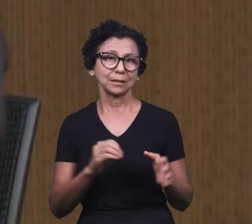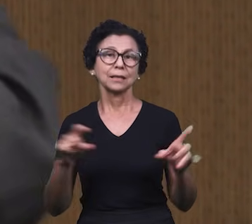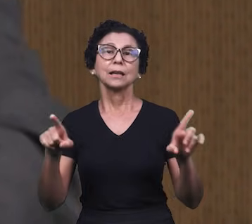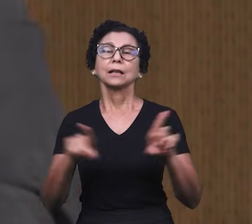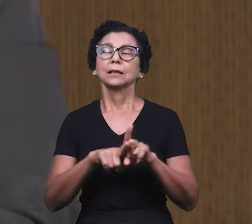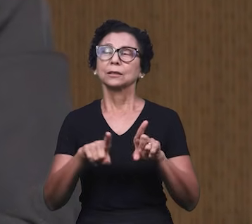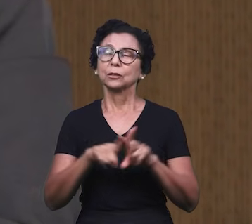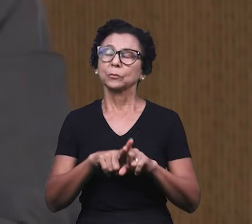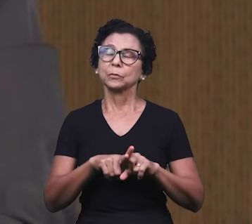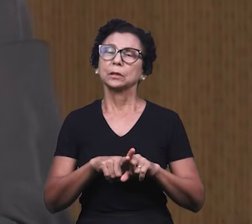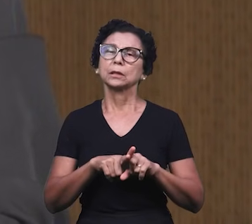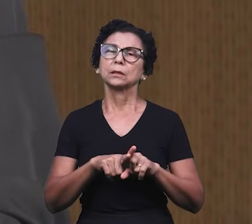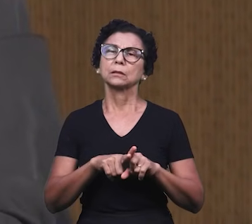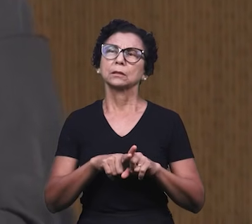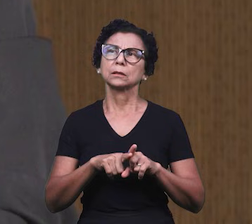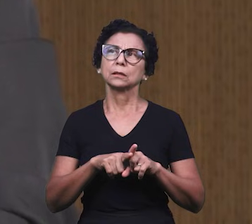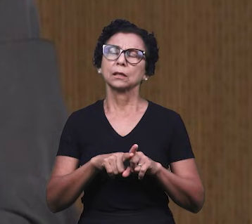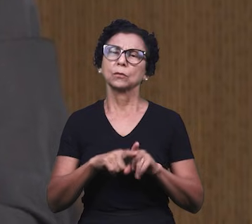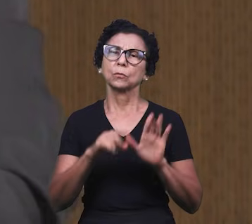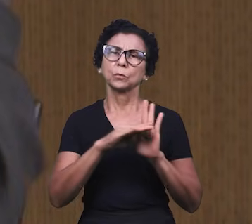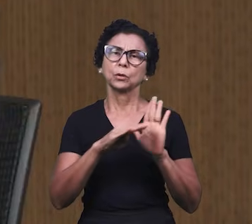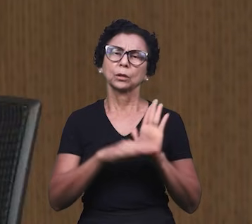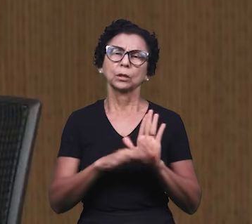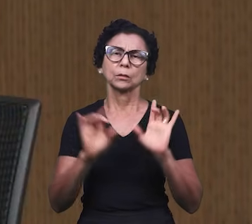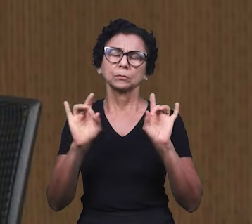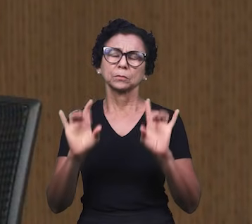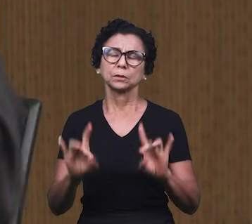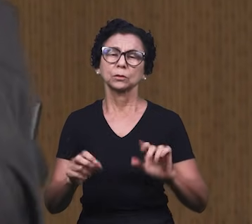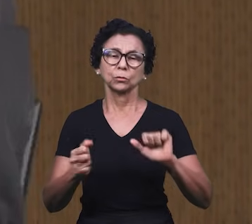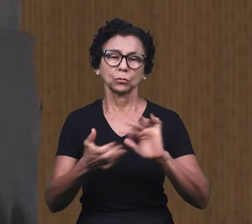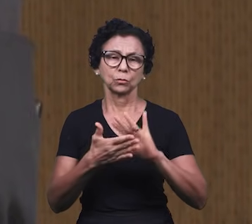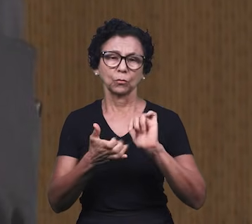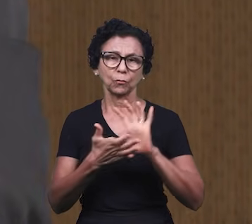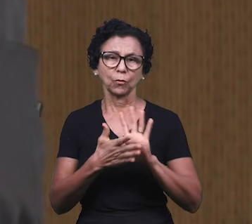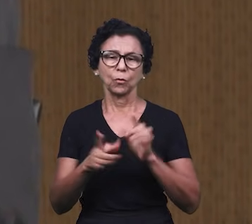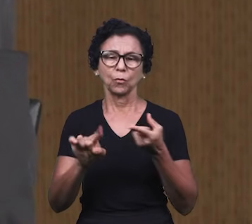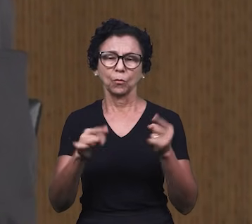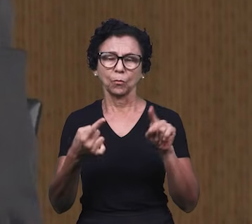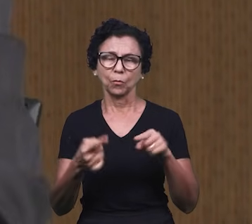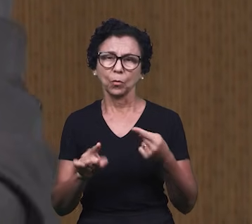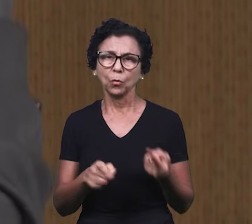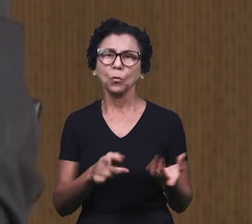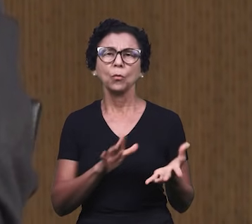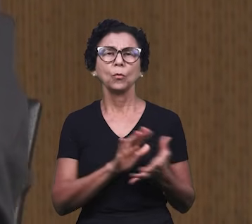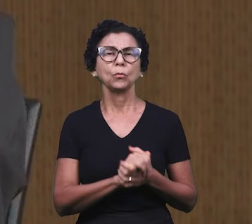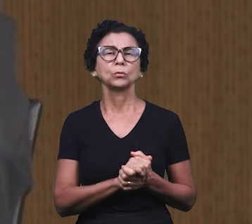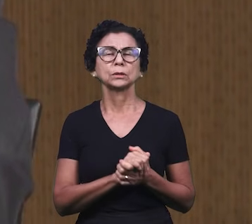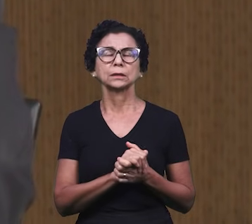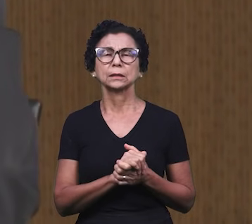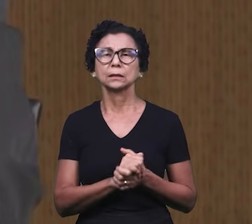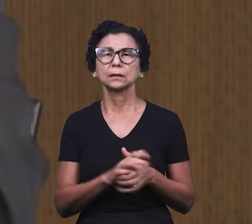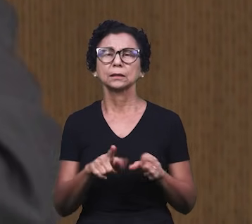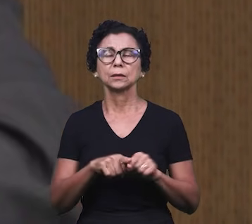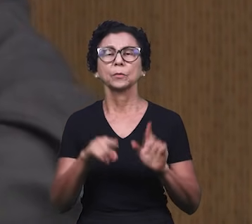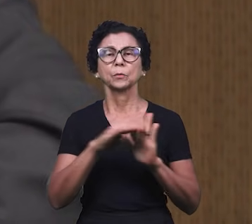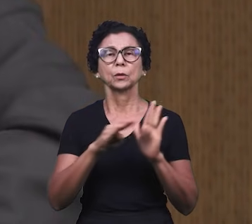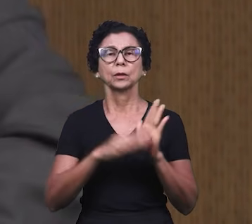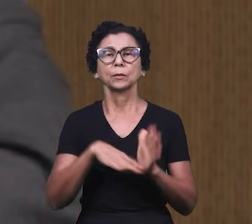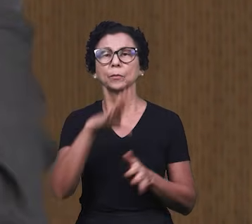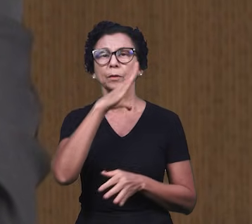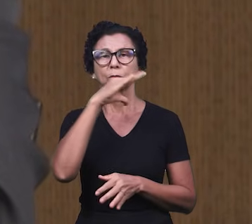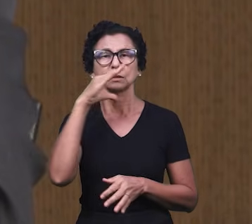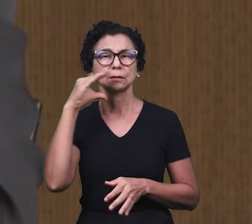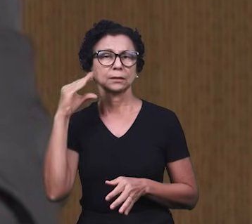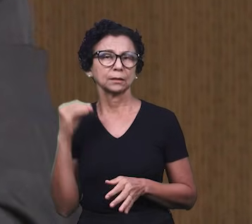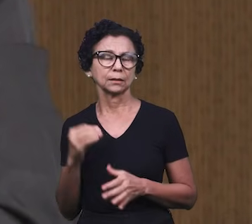tia Janaína lá ensinando louvor, né? Tem também um podcast ali dos adolescentes. Então, das 8 às 10, a gente